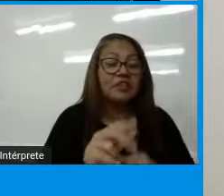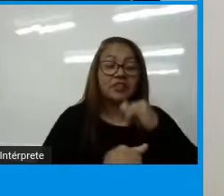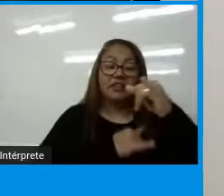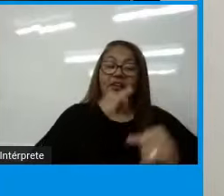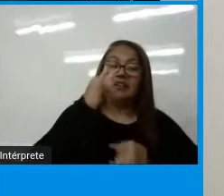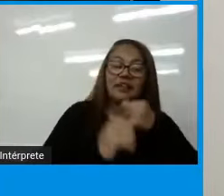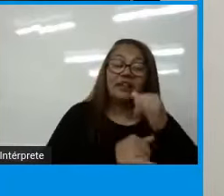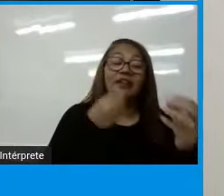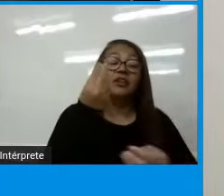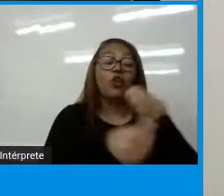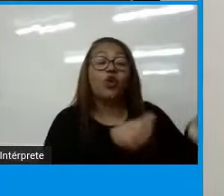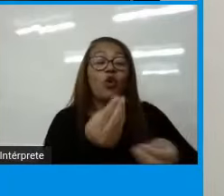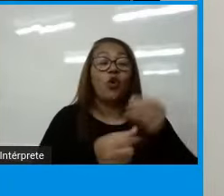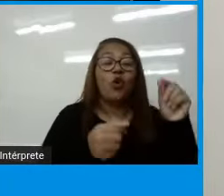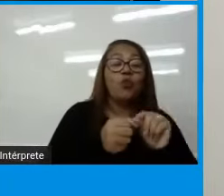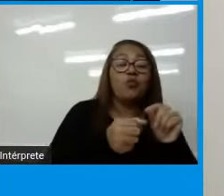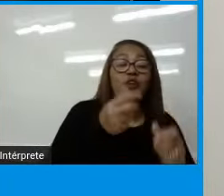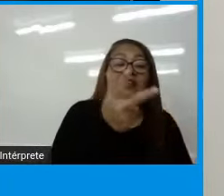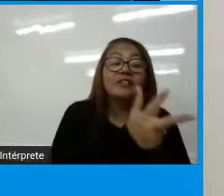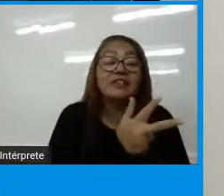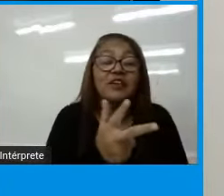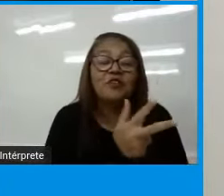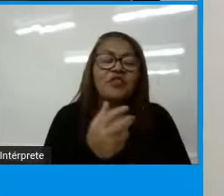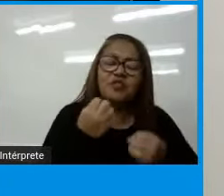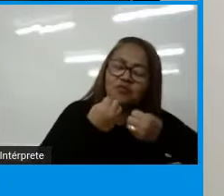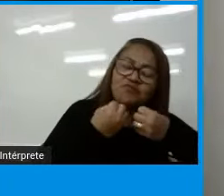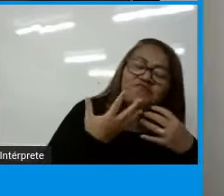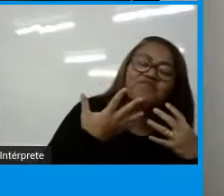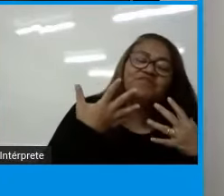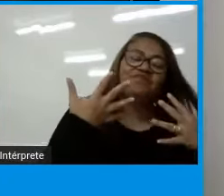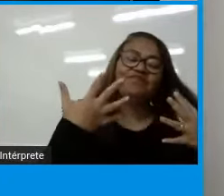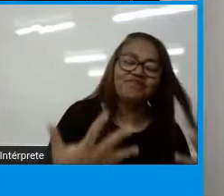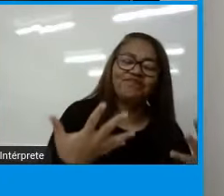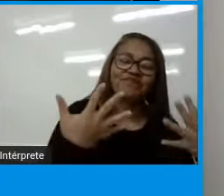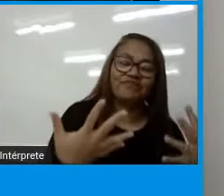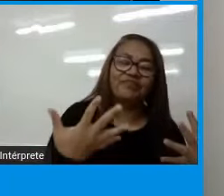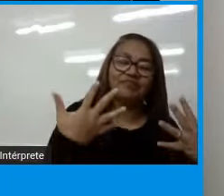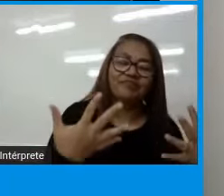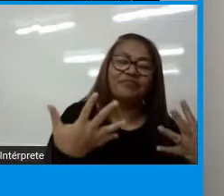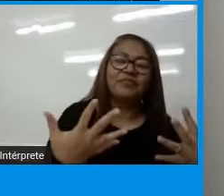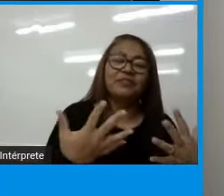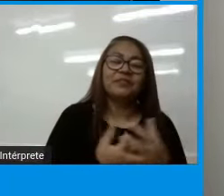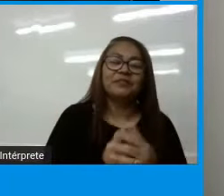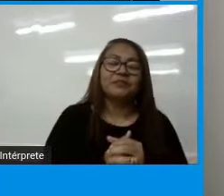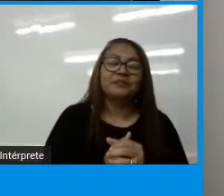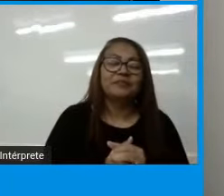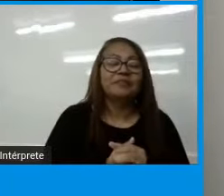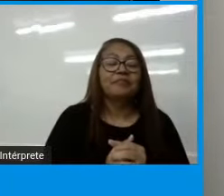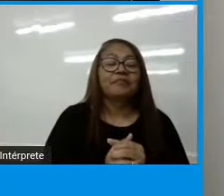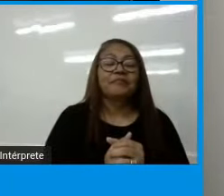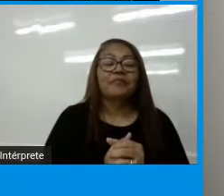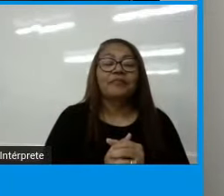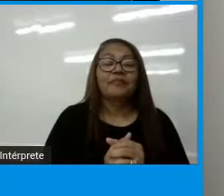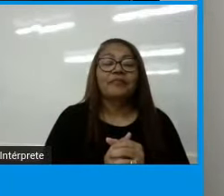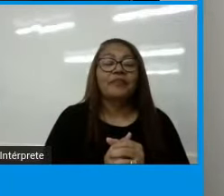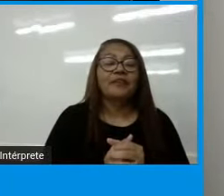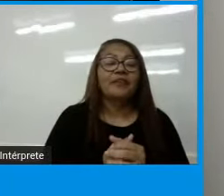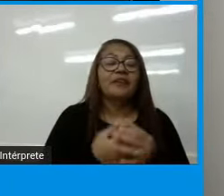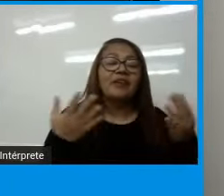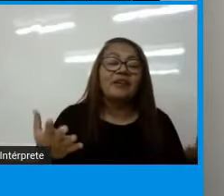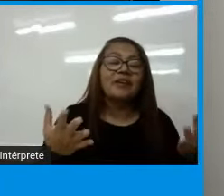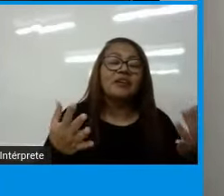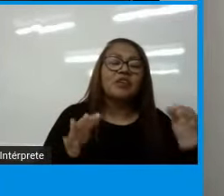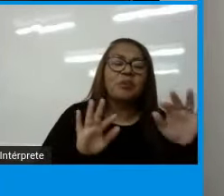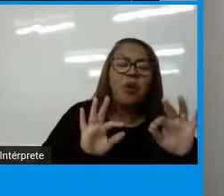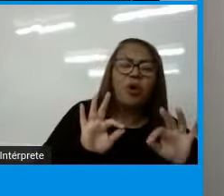Isso permite que você brinque um pouco com o resultado final, juntando cenas diferentes, dando uma aproximada com um plano mais fechado para